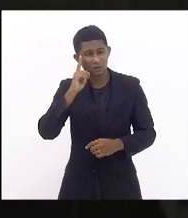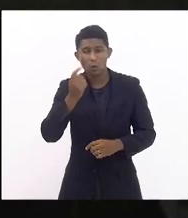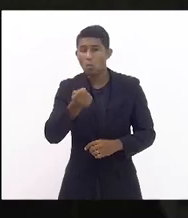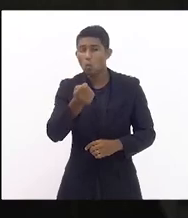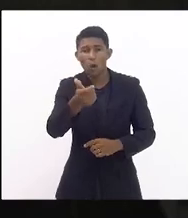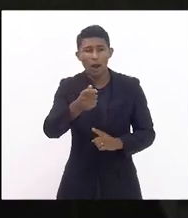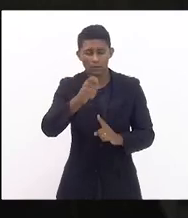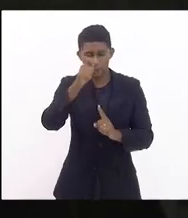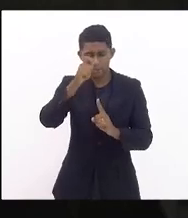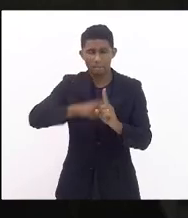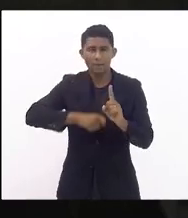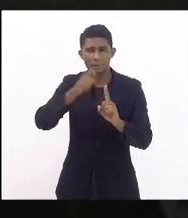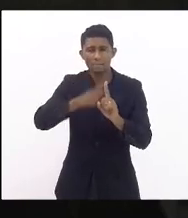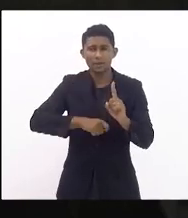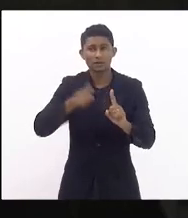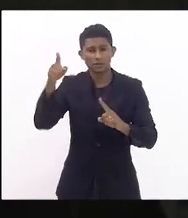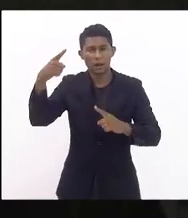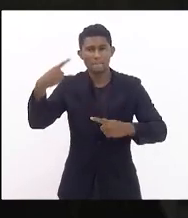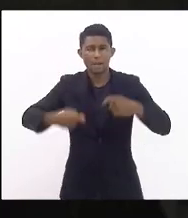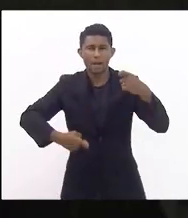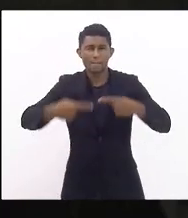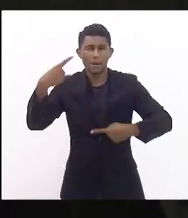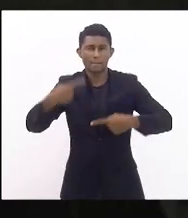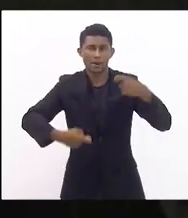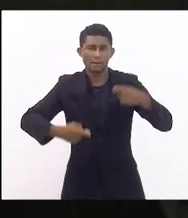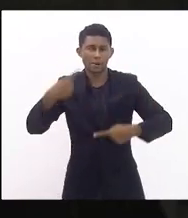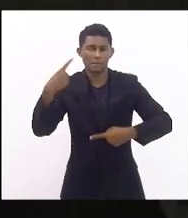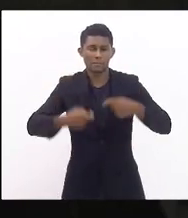de guerra. Passamos já,